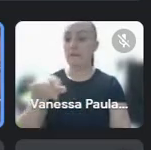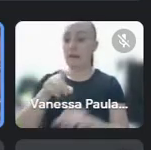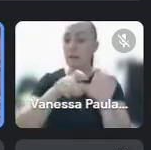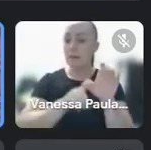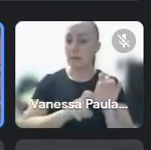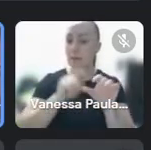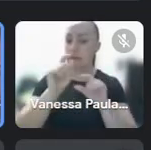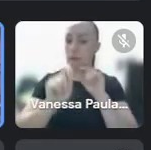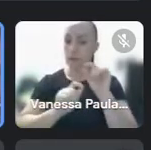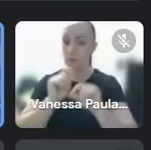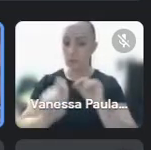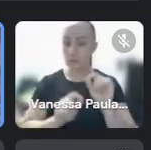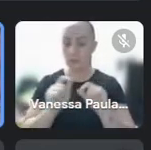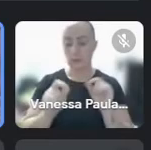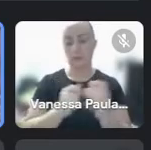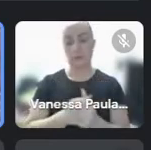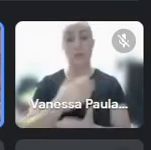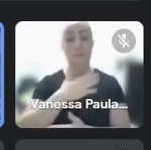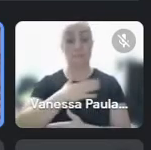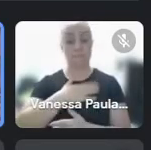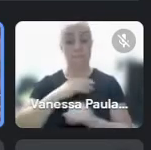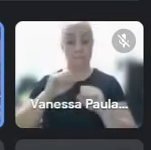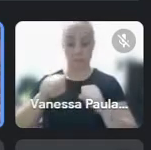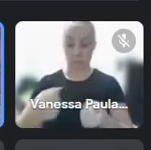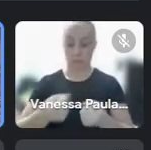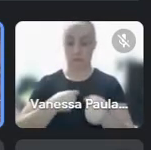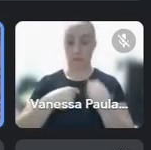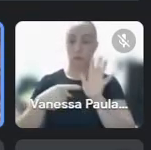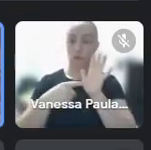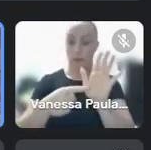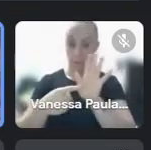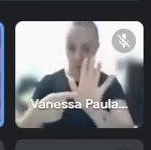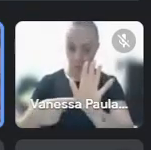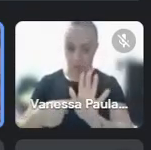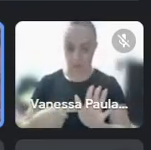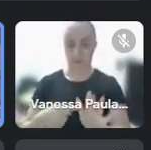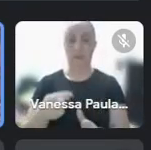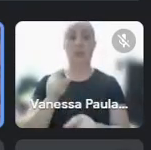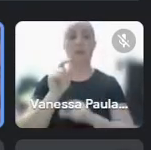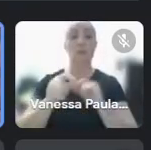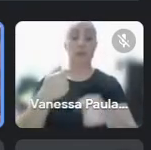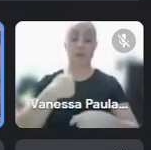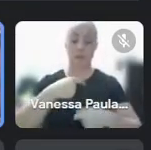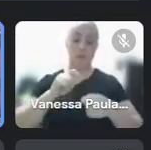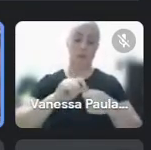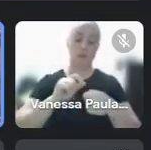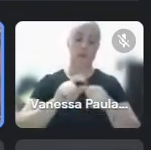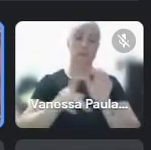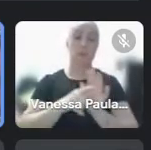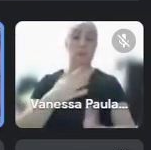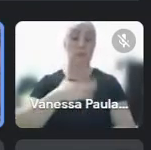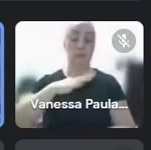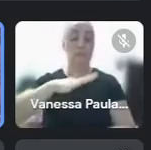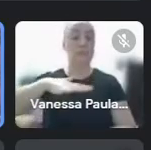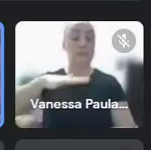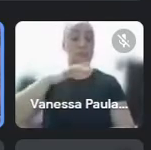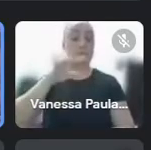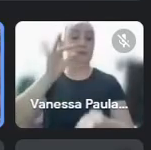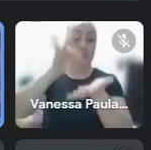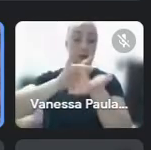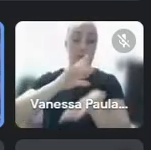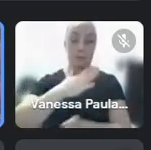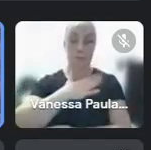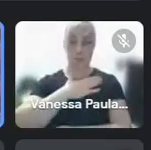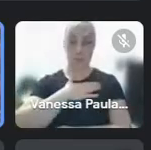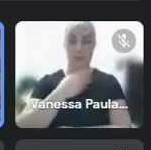claro, daquilo, do meu esforço amostral, né? Daquilo que eu fiz diante da minha situação, da realidade que